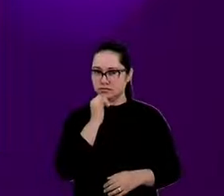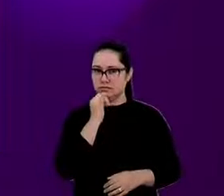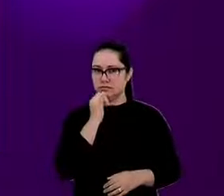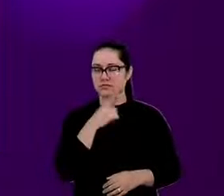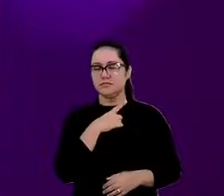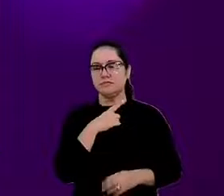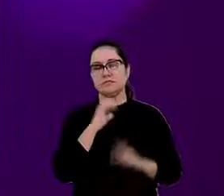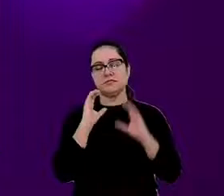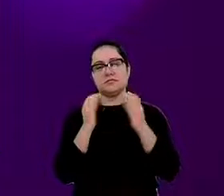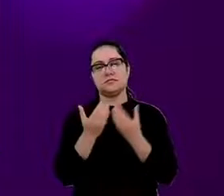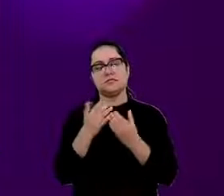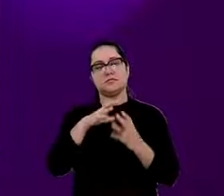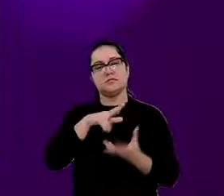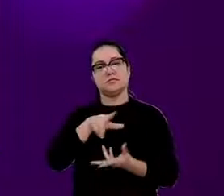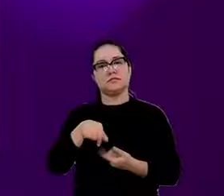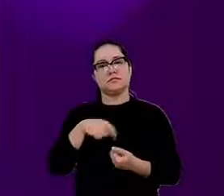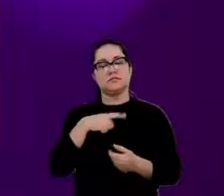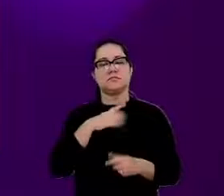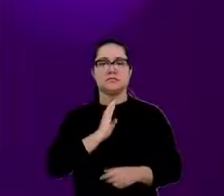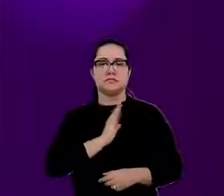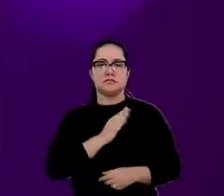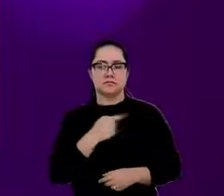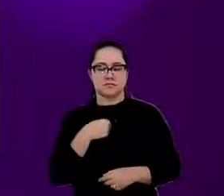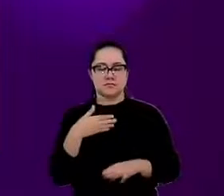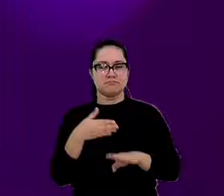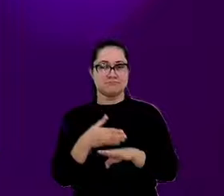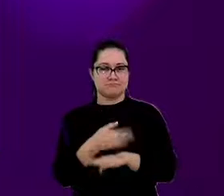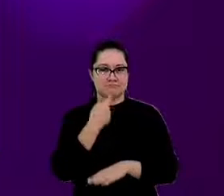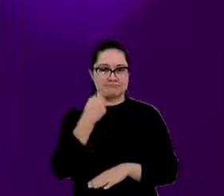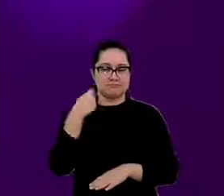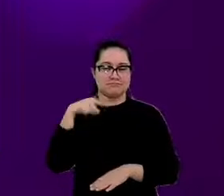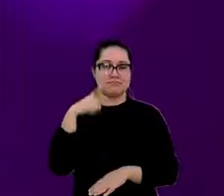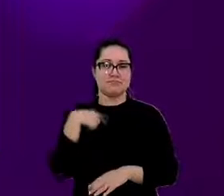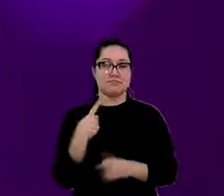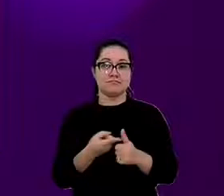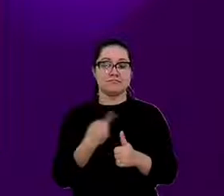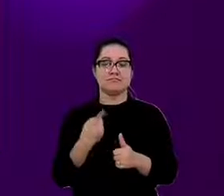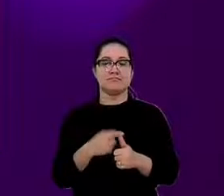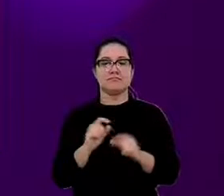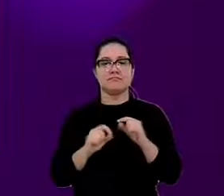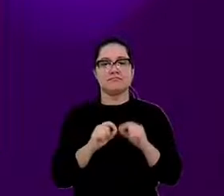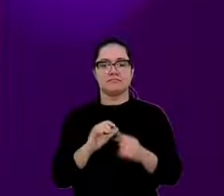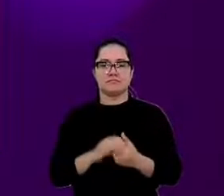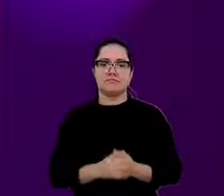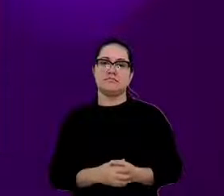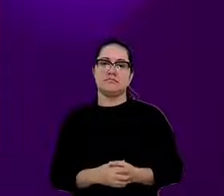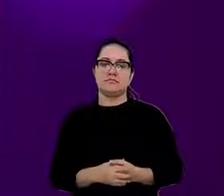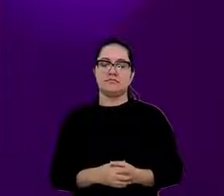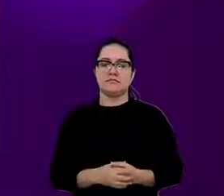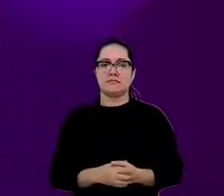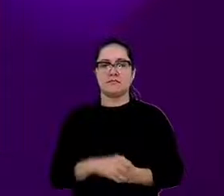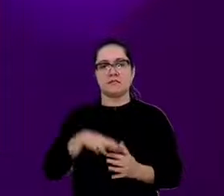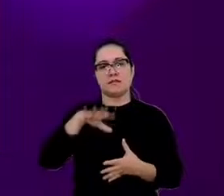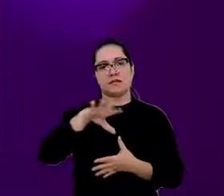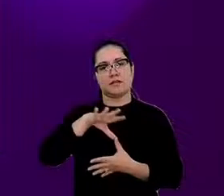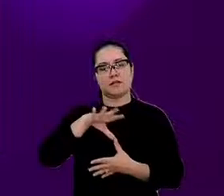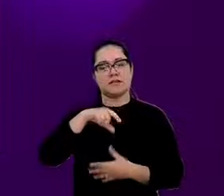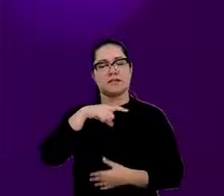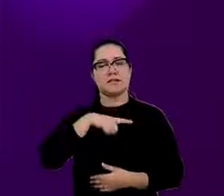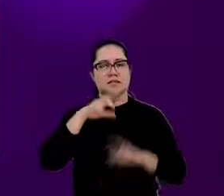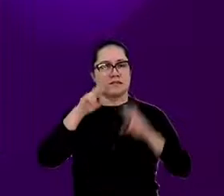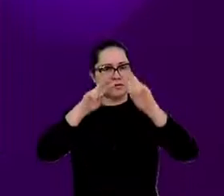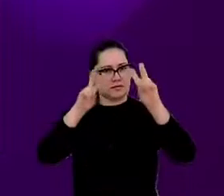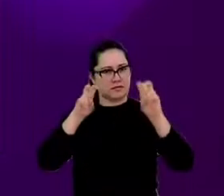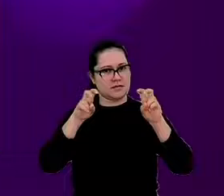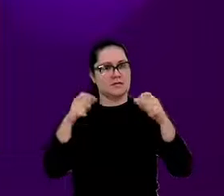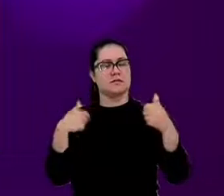Mundial de Cardiologia, que a gente participou recentemente. Primeiro, a nossa sessão da Cardiologia Américas. Acho que o tema reflete bem o que a